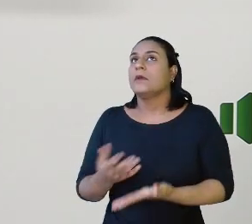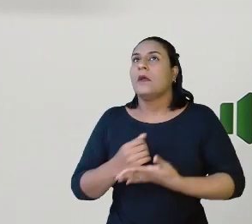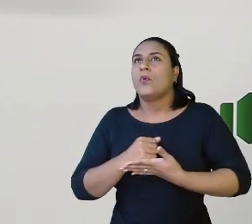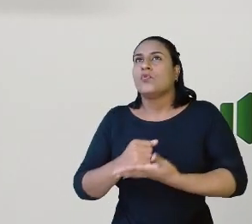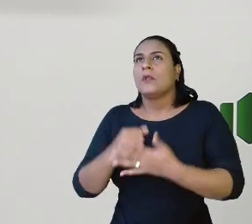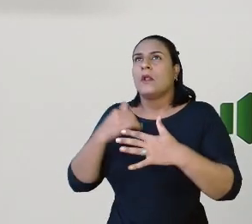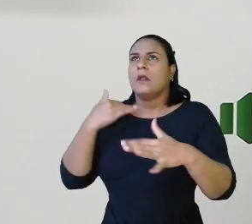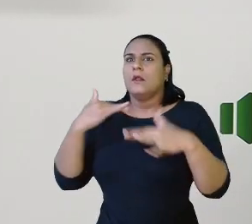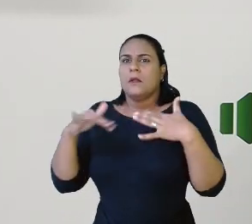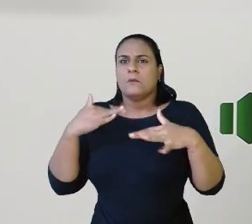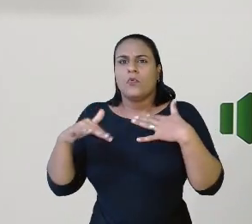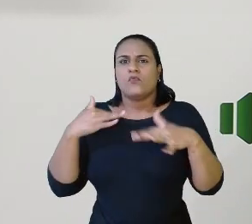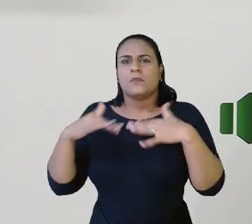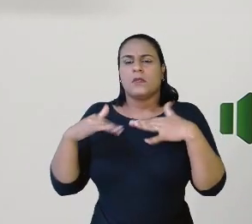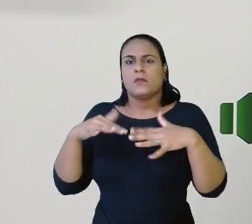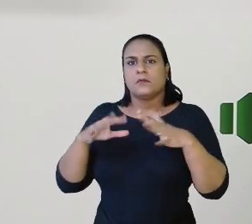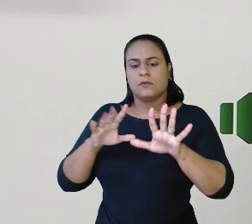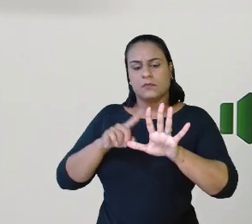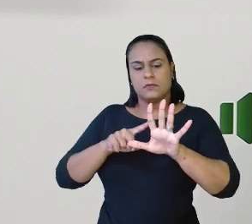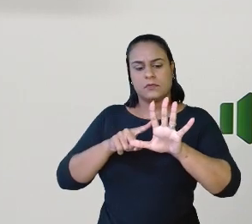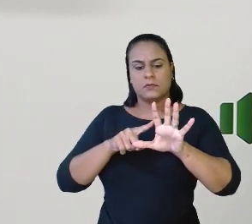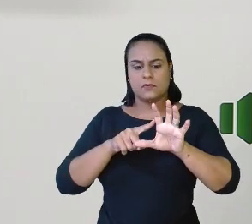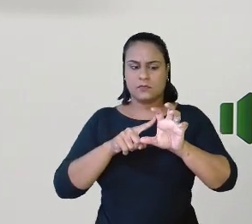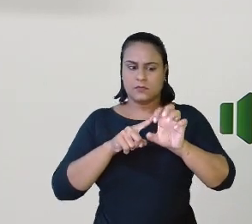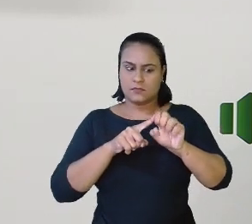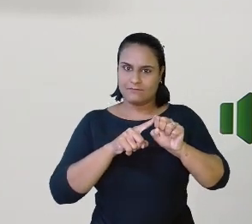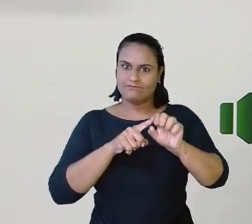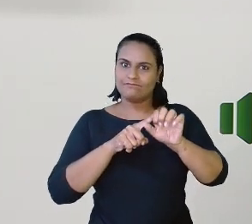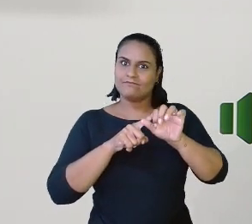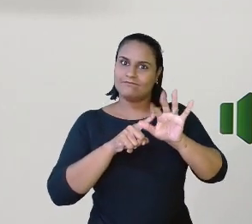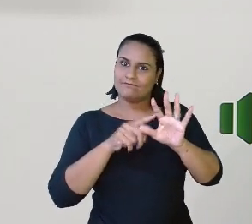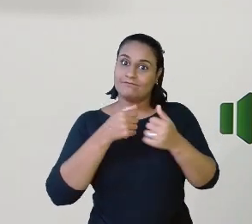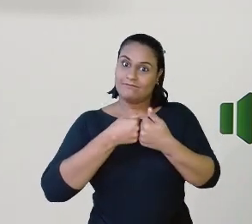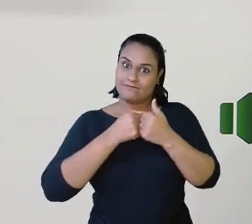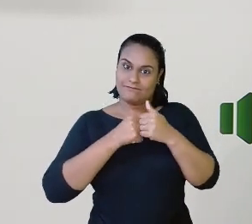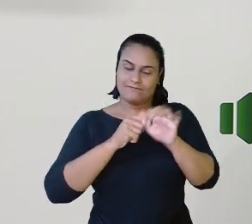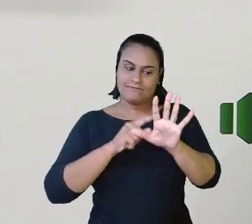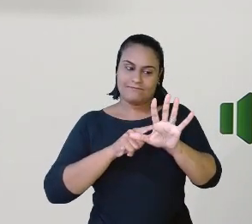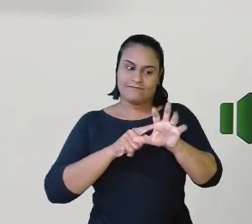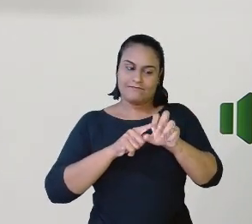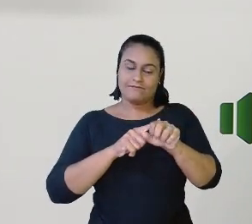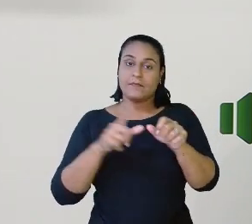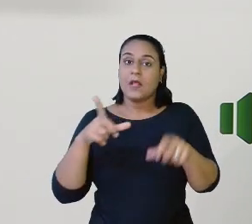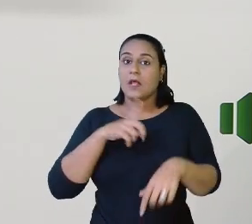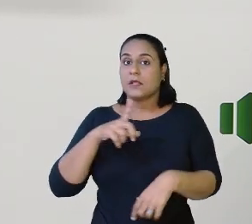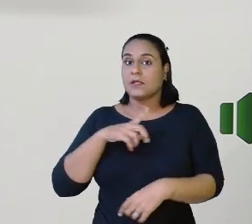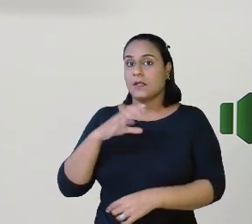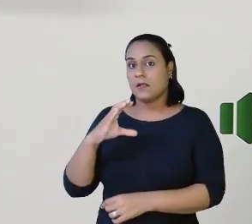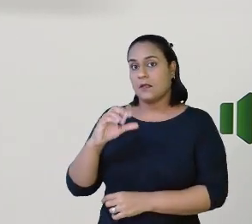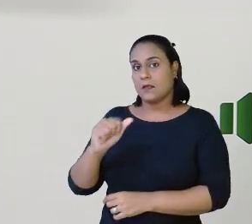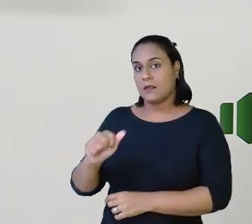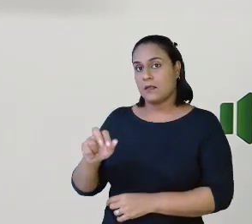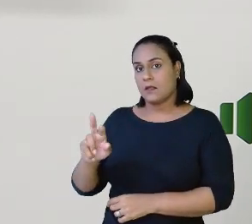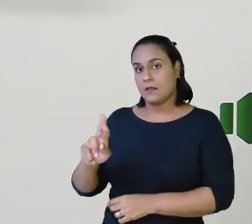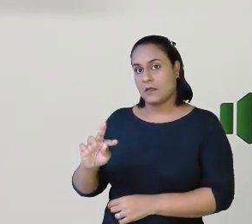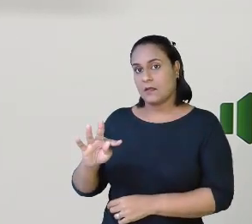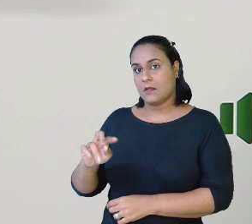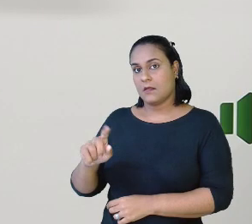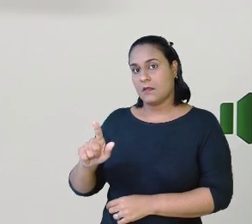essa movimentação. Além disso, nós temos a cartilagem ali no meio. Por